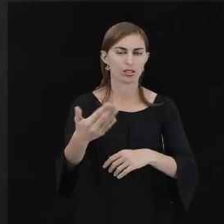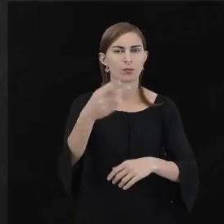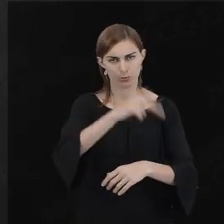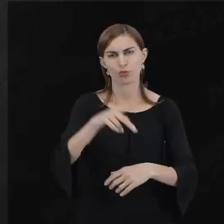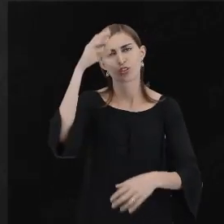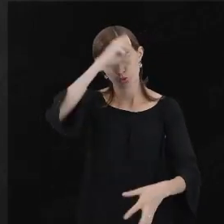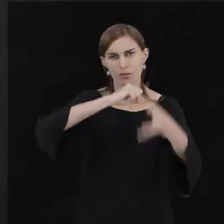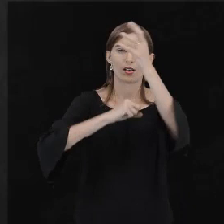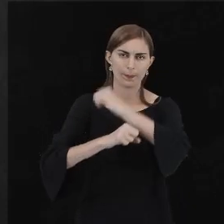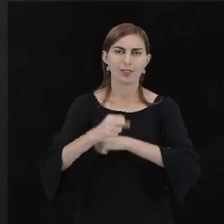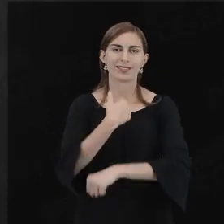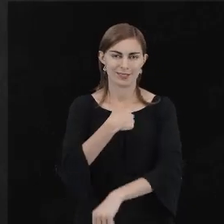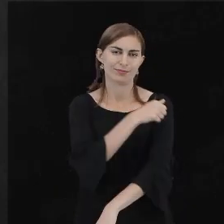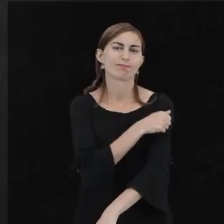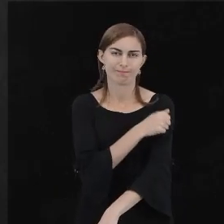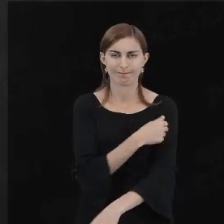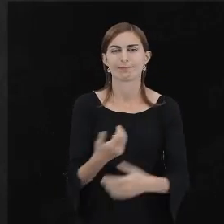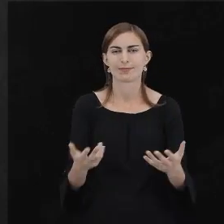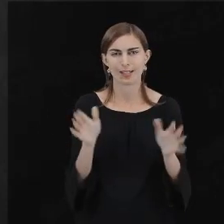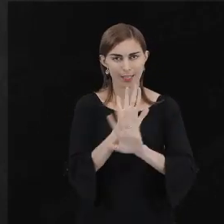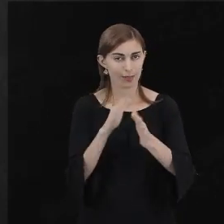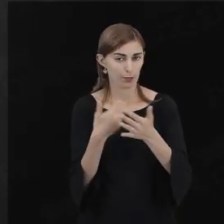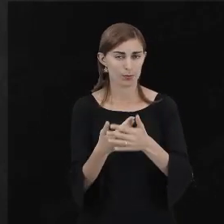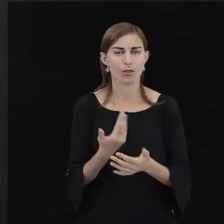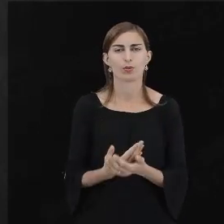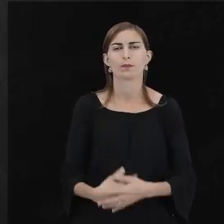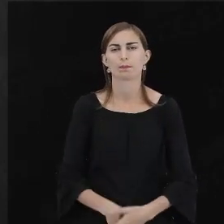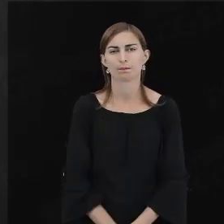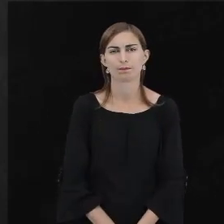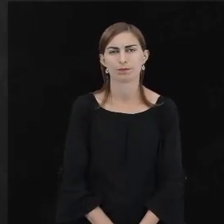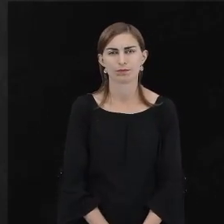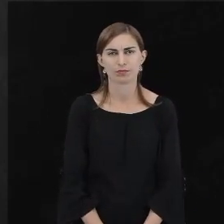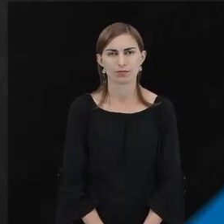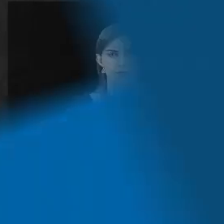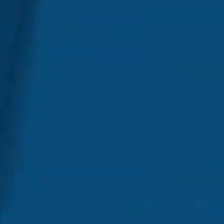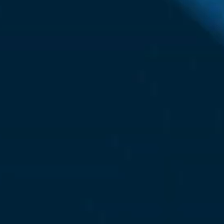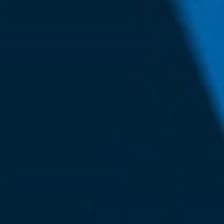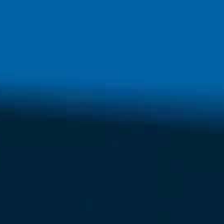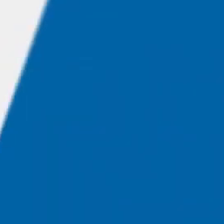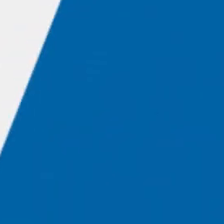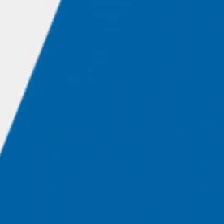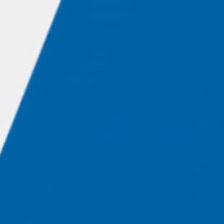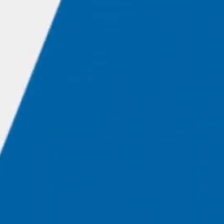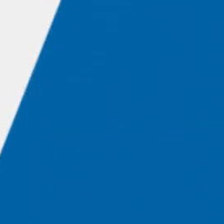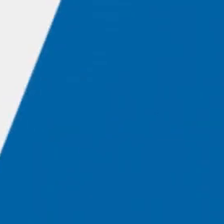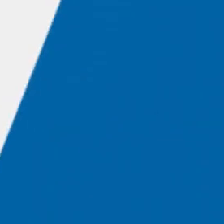para a gente, professor, aprender isso com os nossos estudantes. Até a próxima aula.